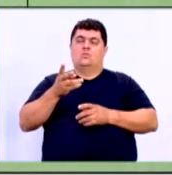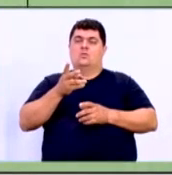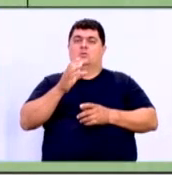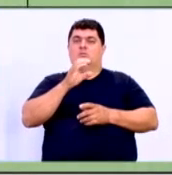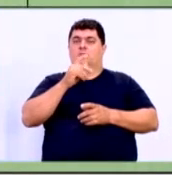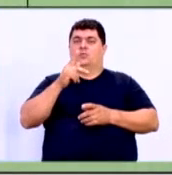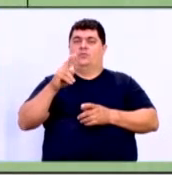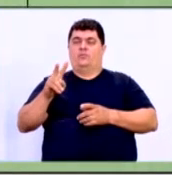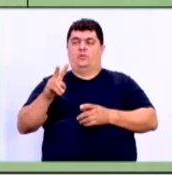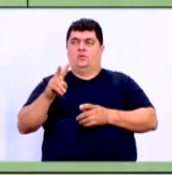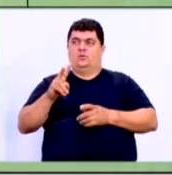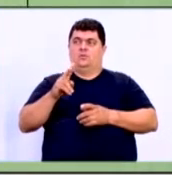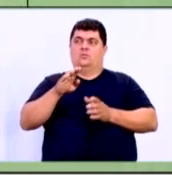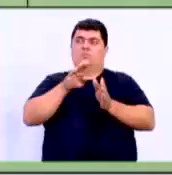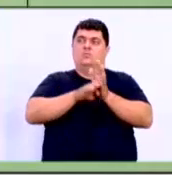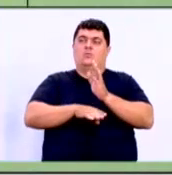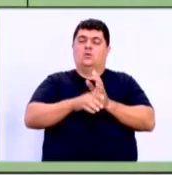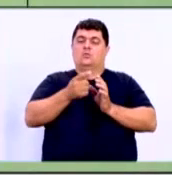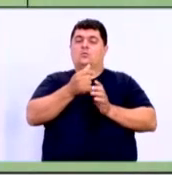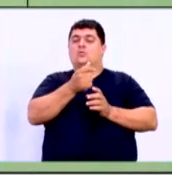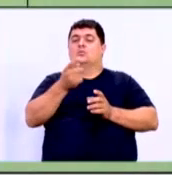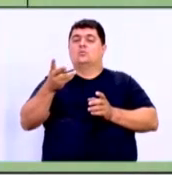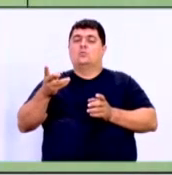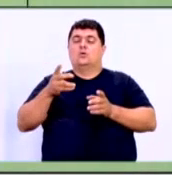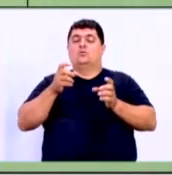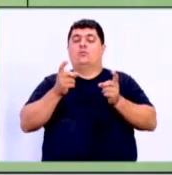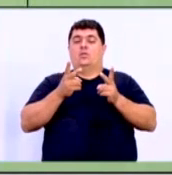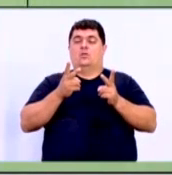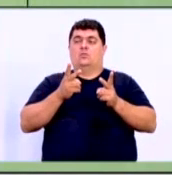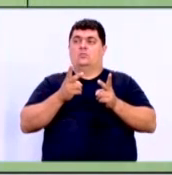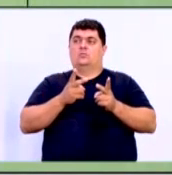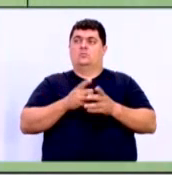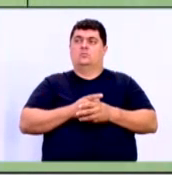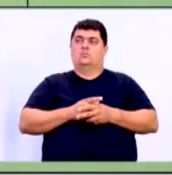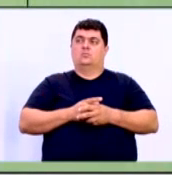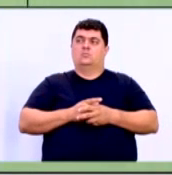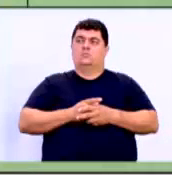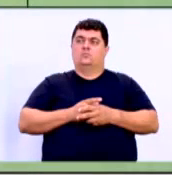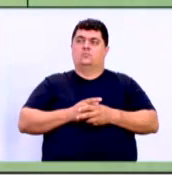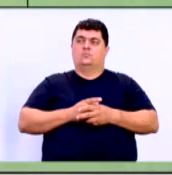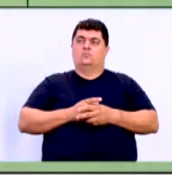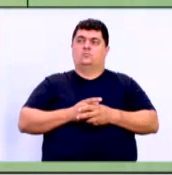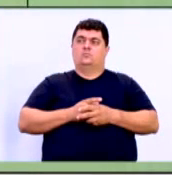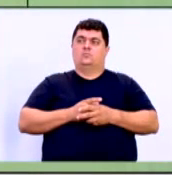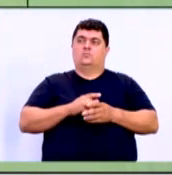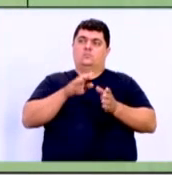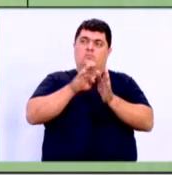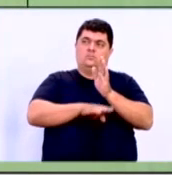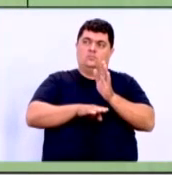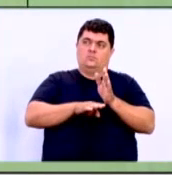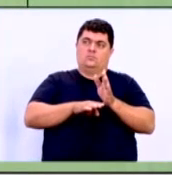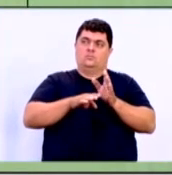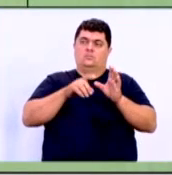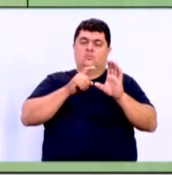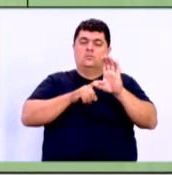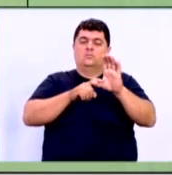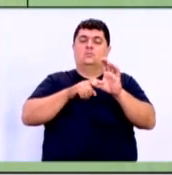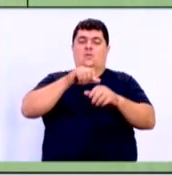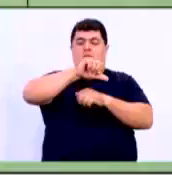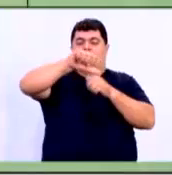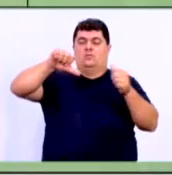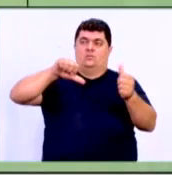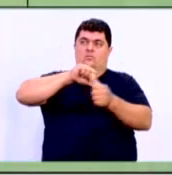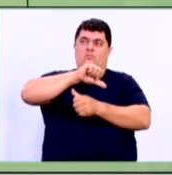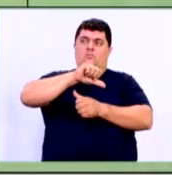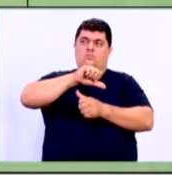menos o custo do produto vendido, que é o custo variável, menos despesa variável,